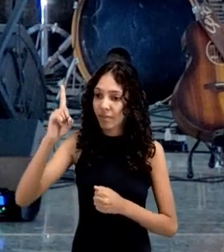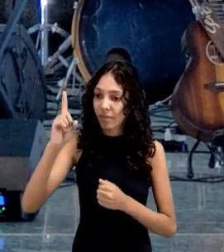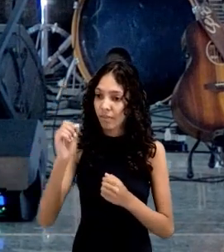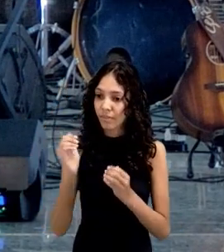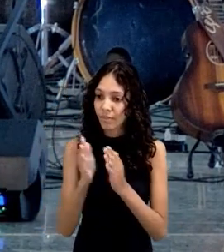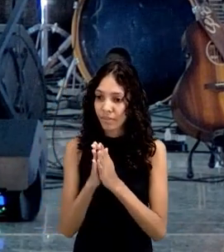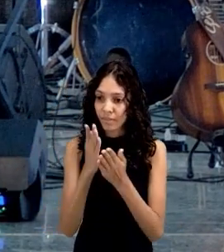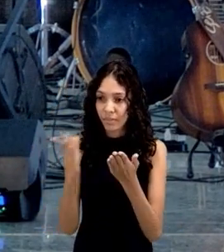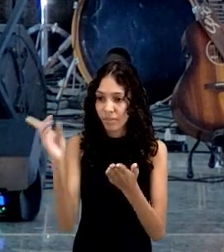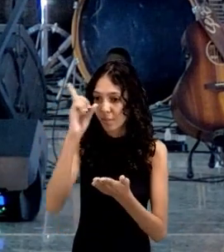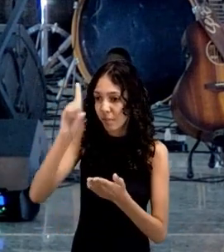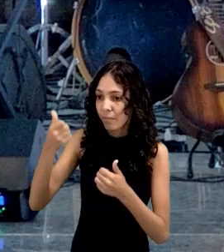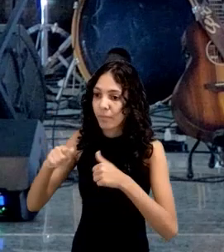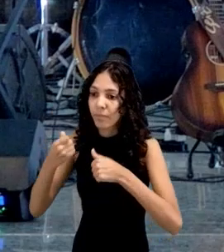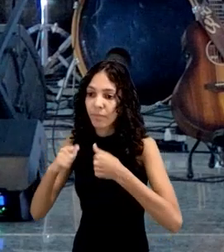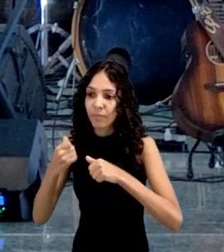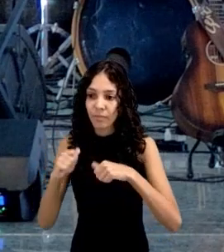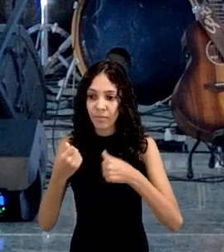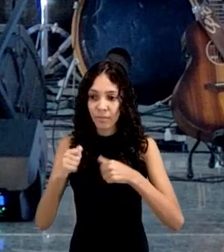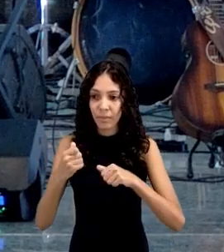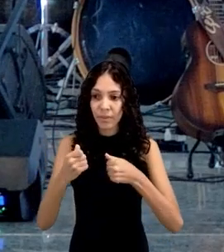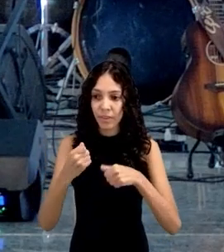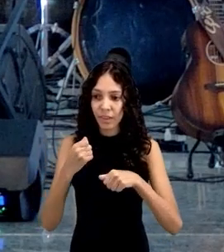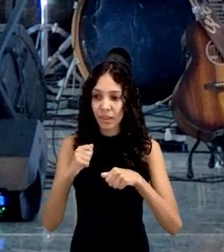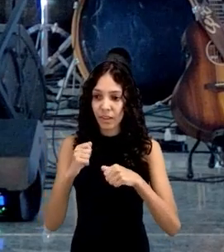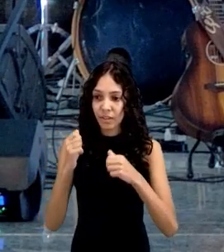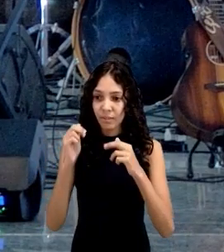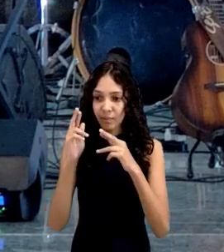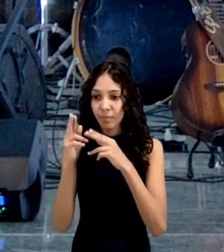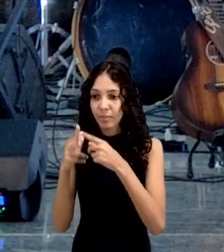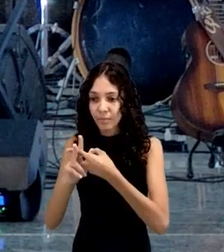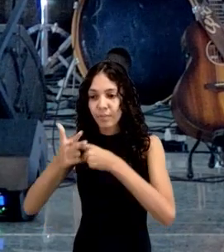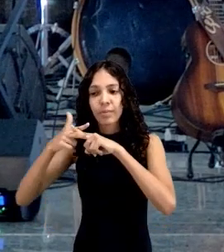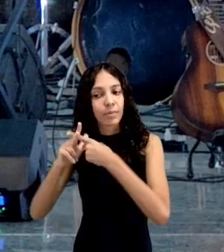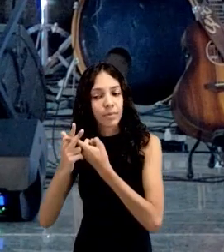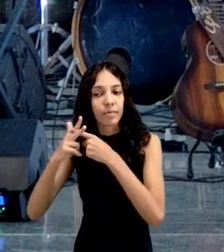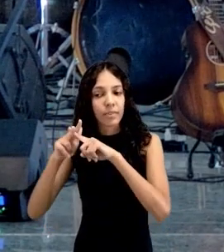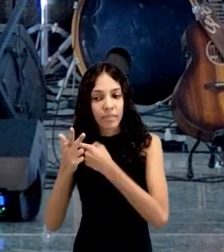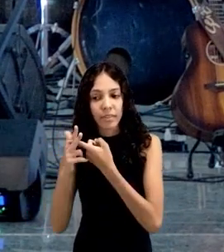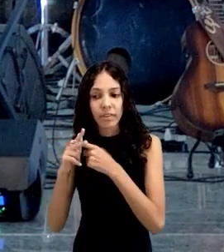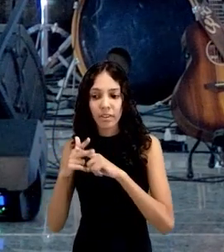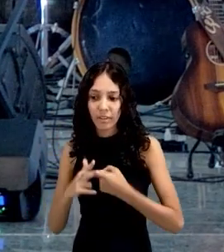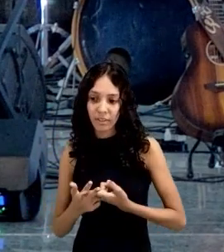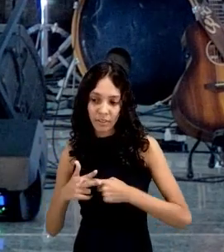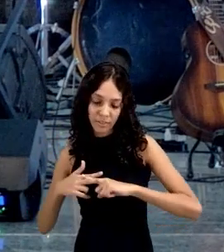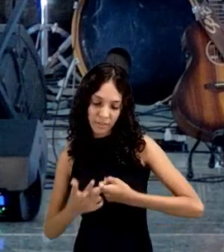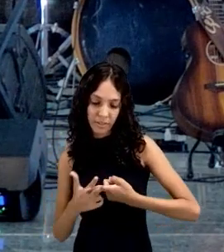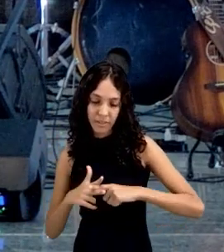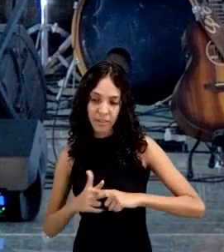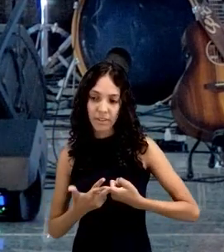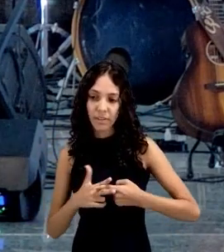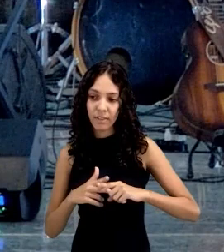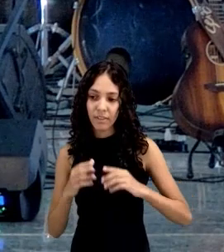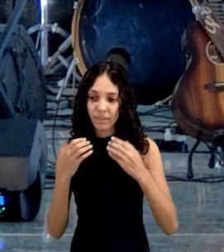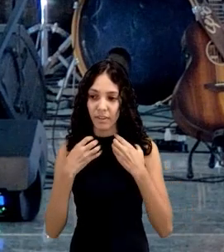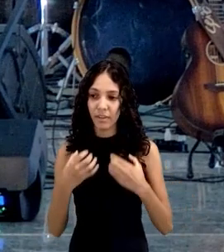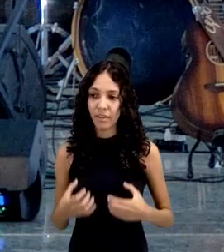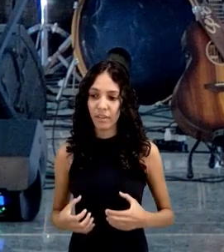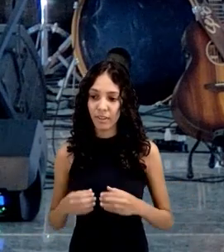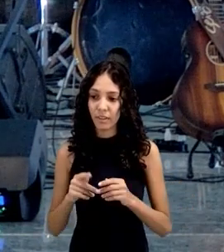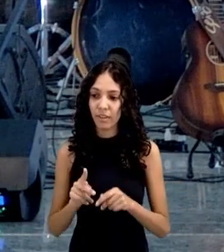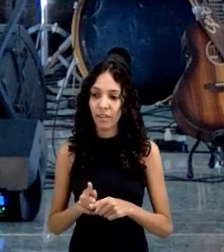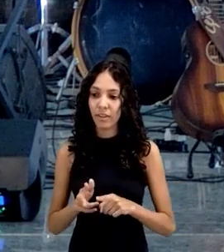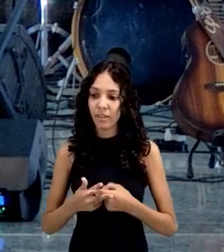relacionamentos, reger toda a nossa forma de comportar, escolher, pensar. Porque só assim nós